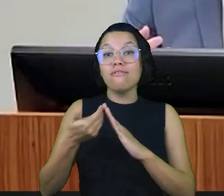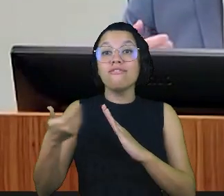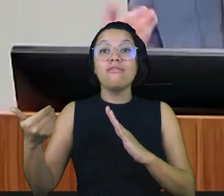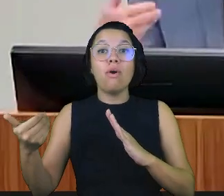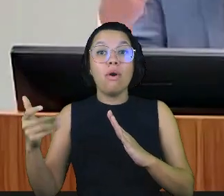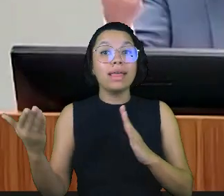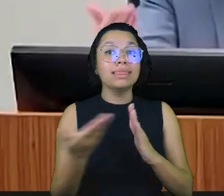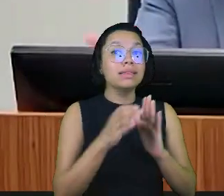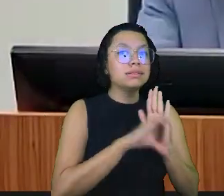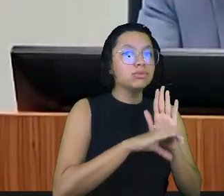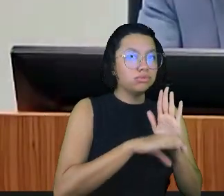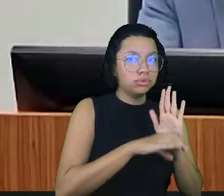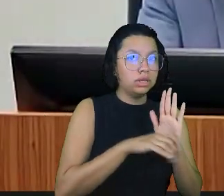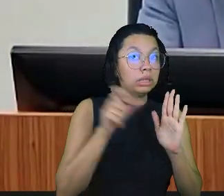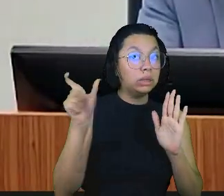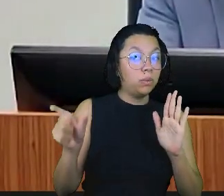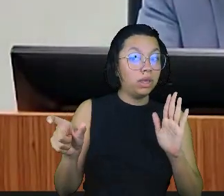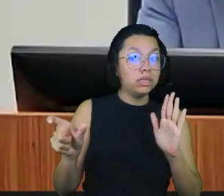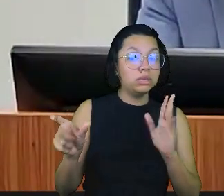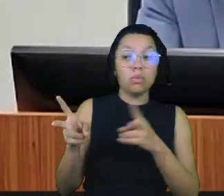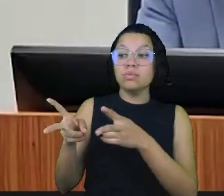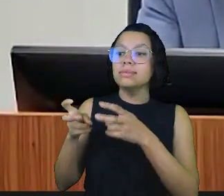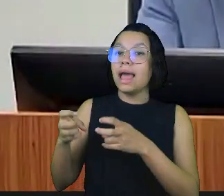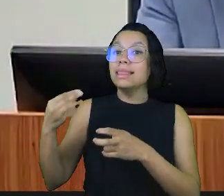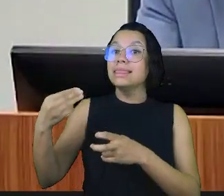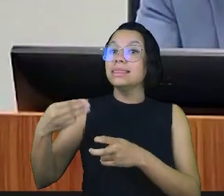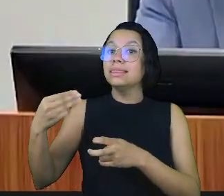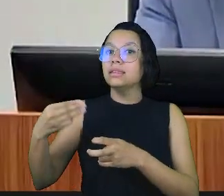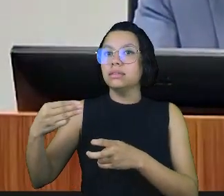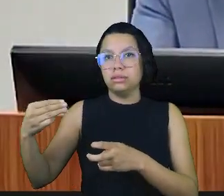desse conceito são considerados terceiros.